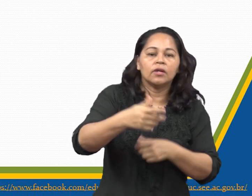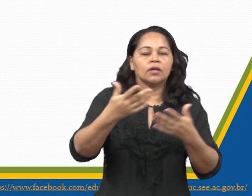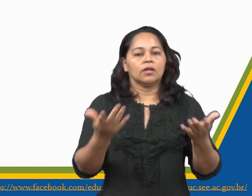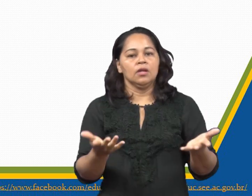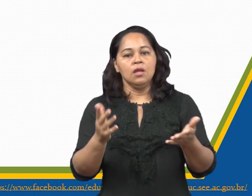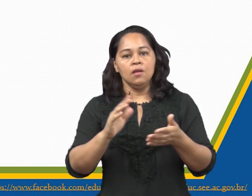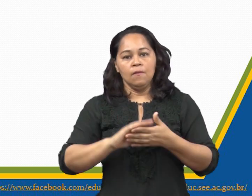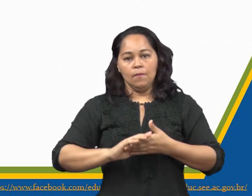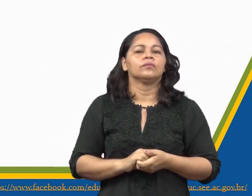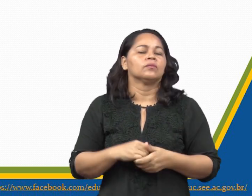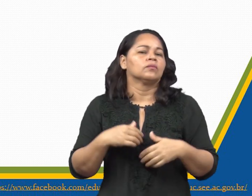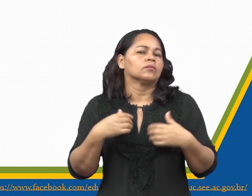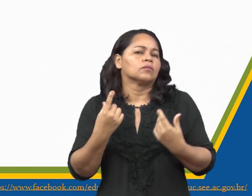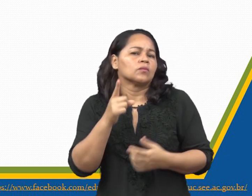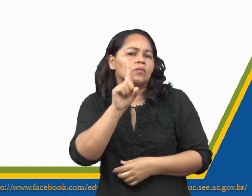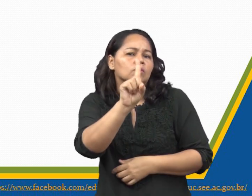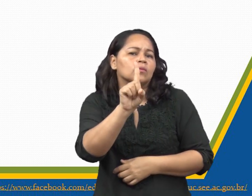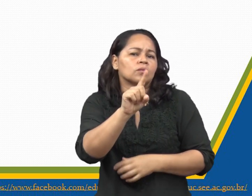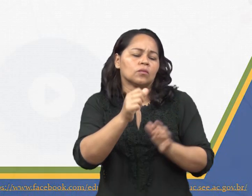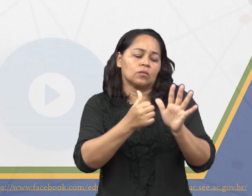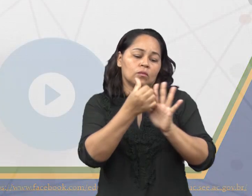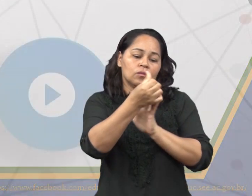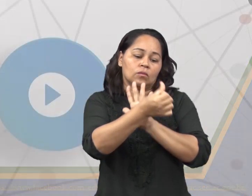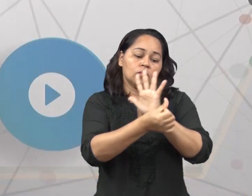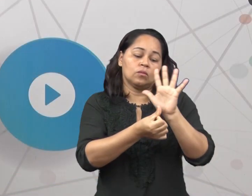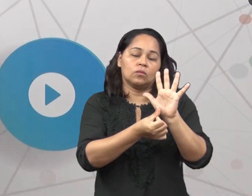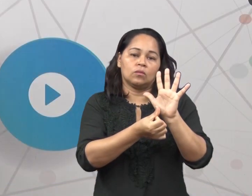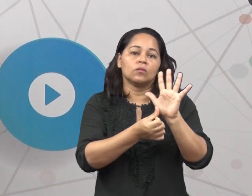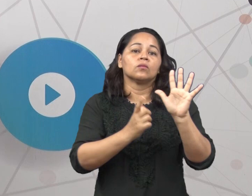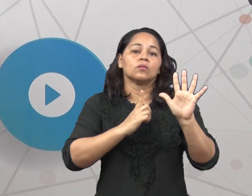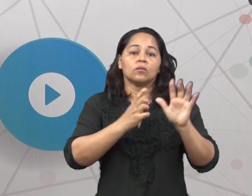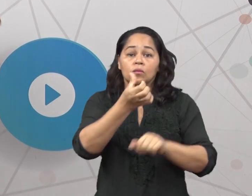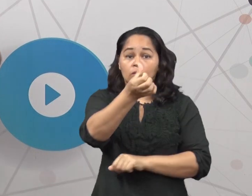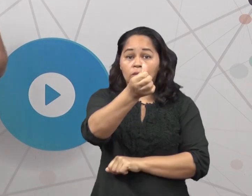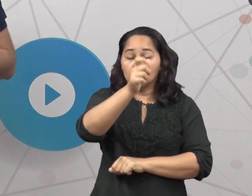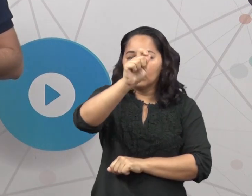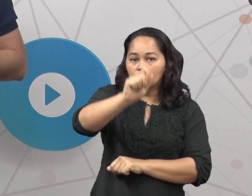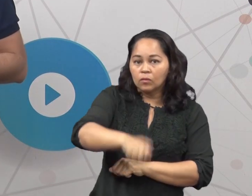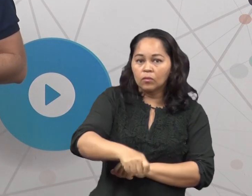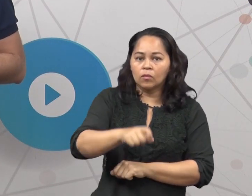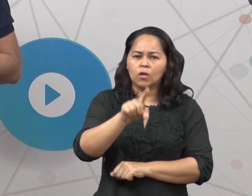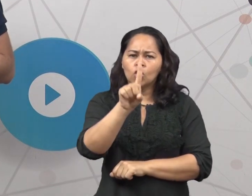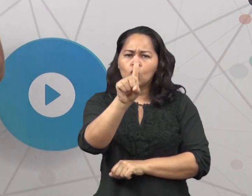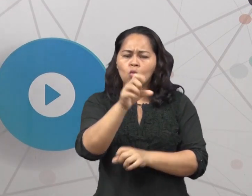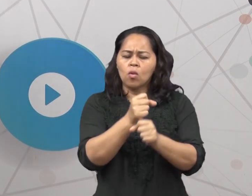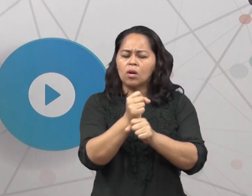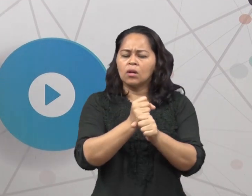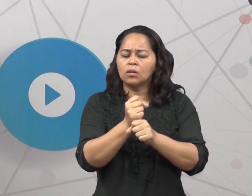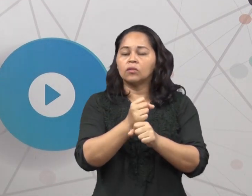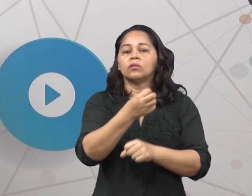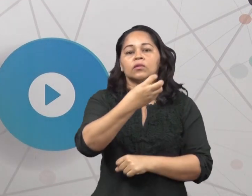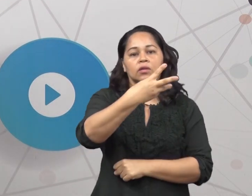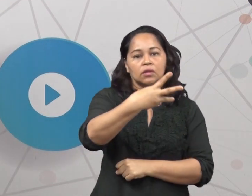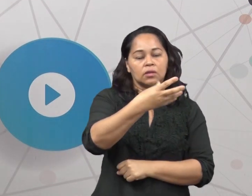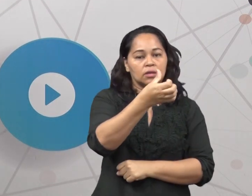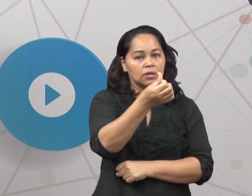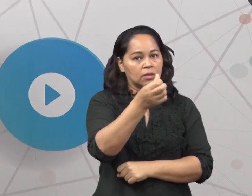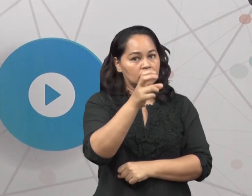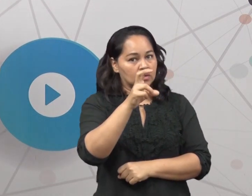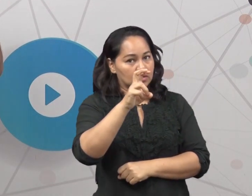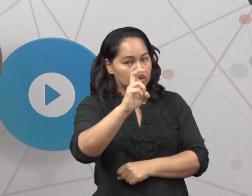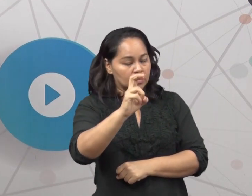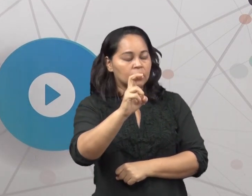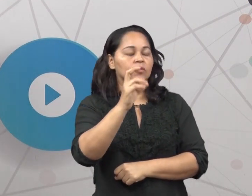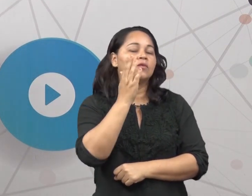meses? 6 meses. Um ano, 365 dias. Isso, como você está